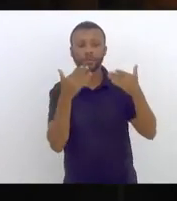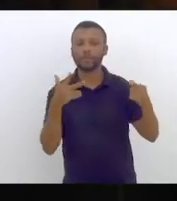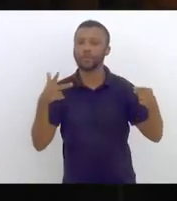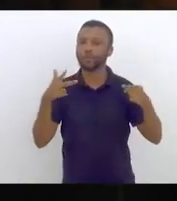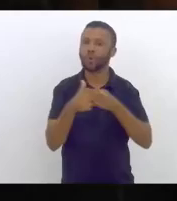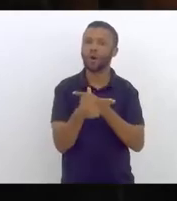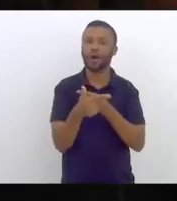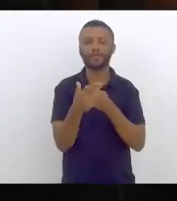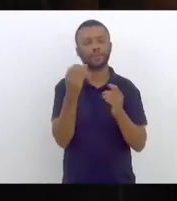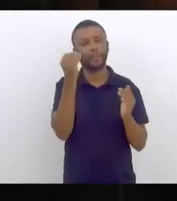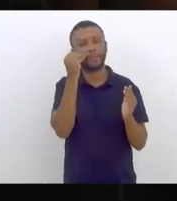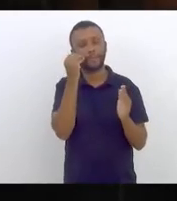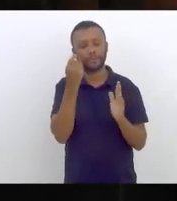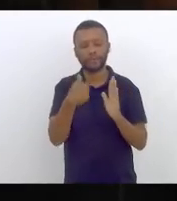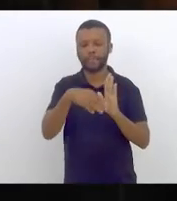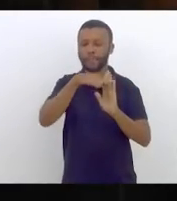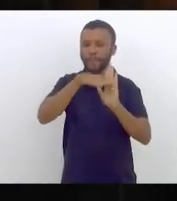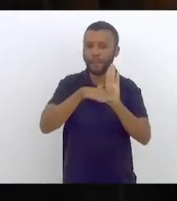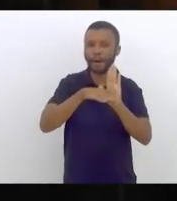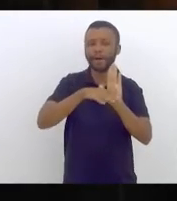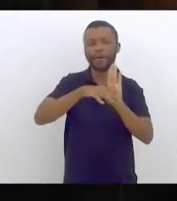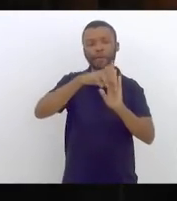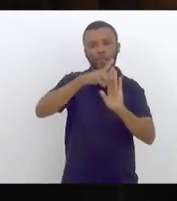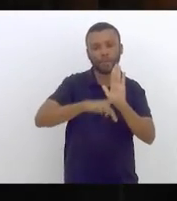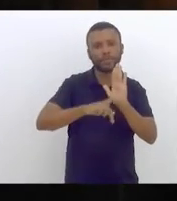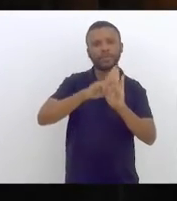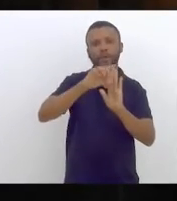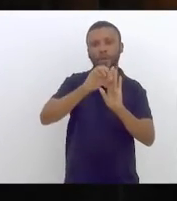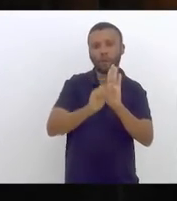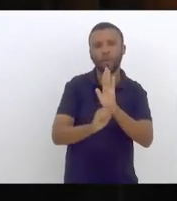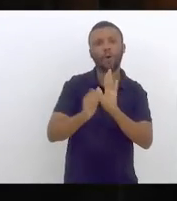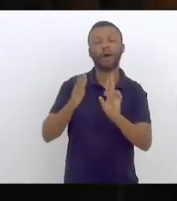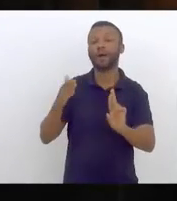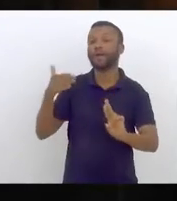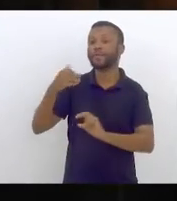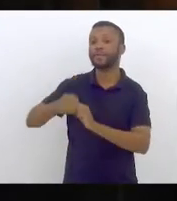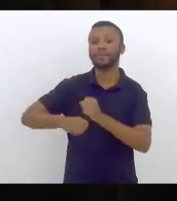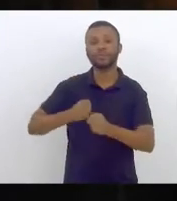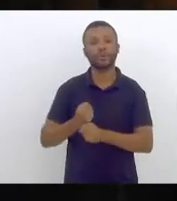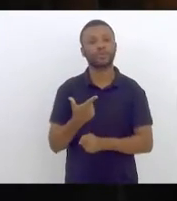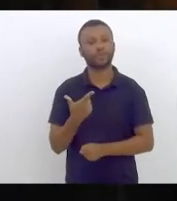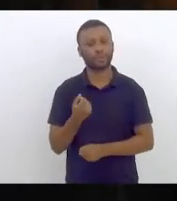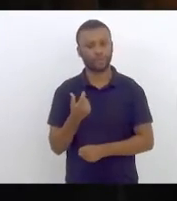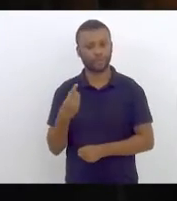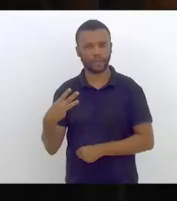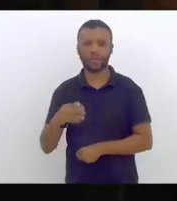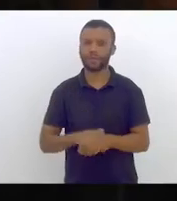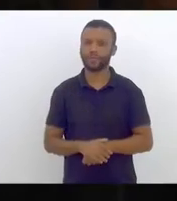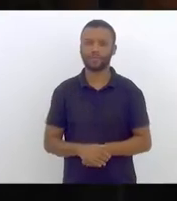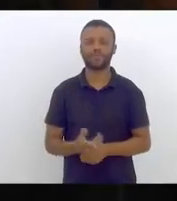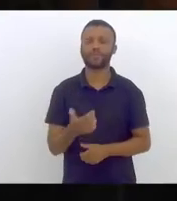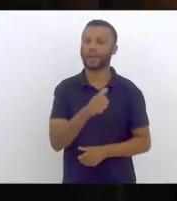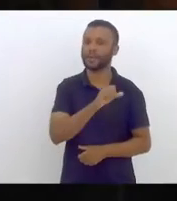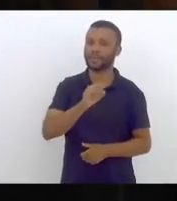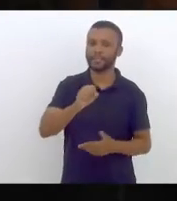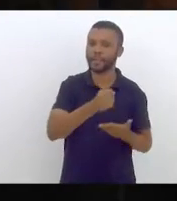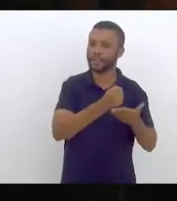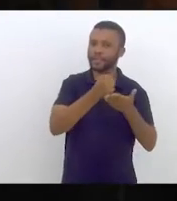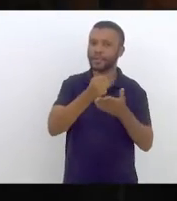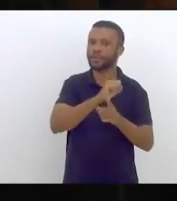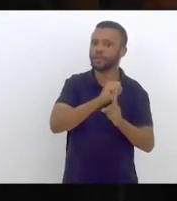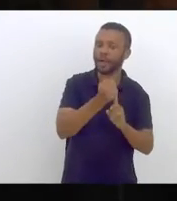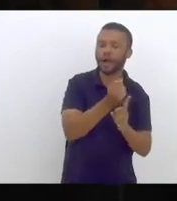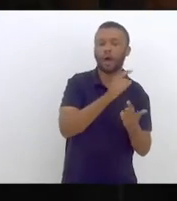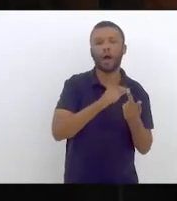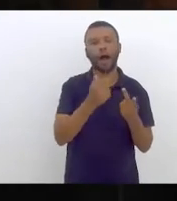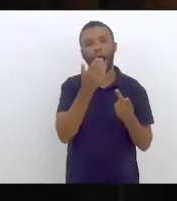de lei orçamentário anual, que é a LOA de 2023, como a assistência social, alimentação e nutrição.